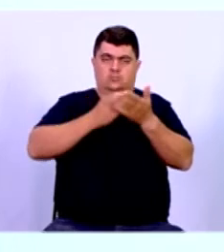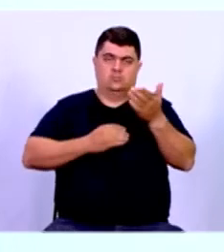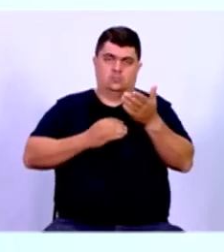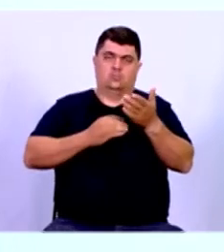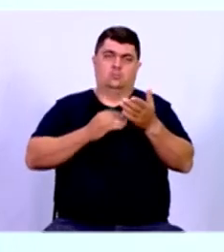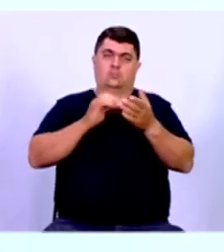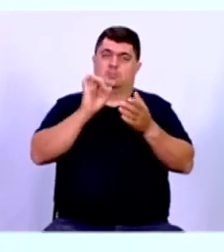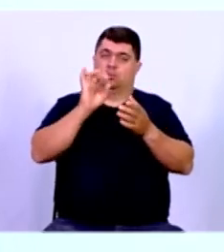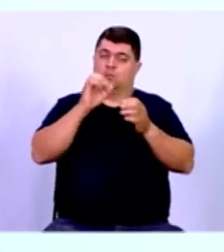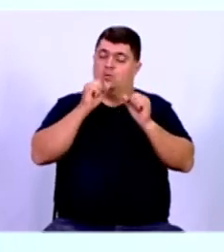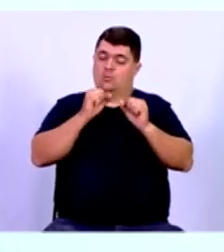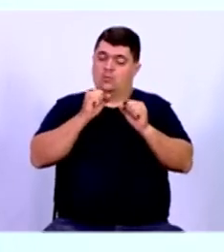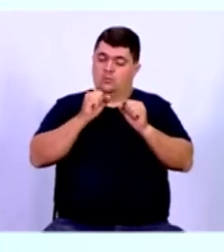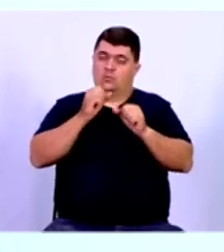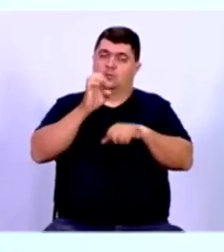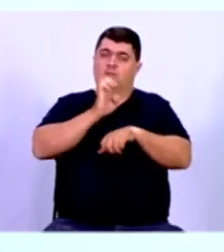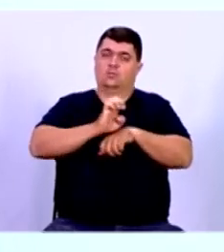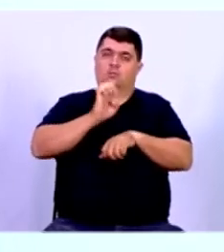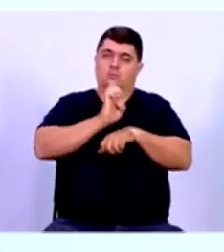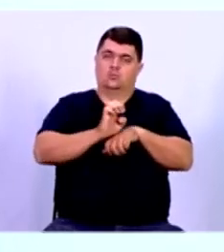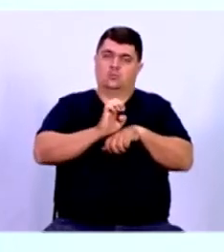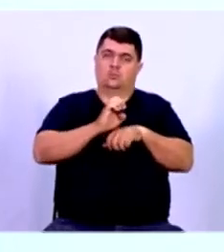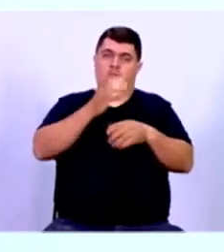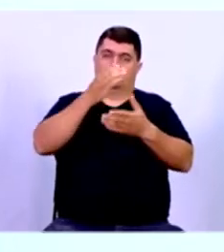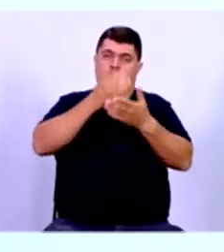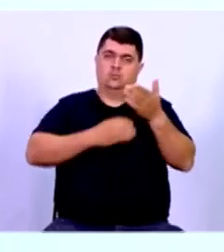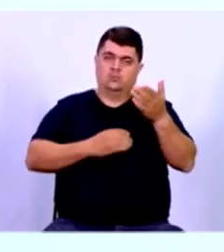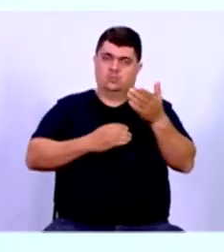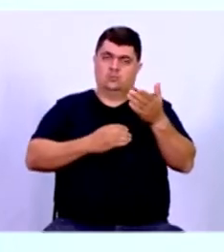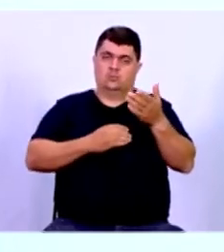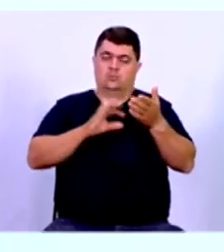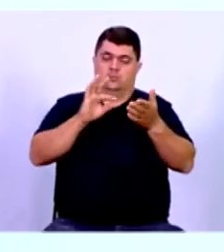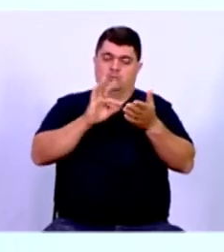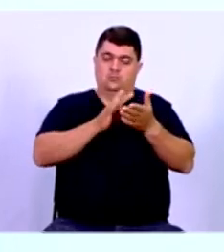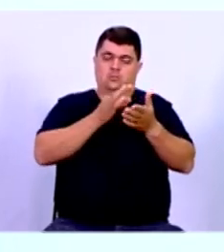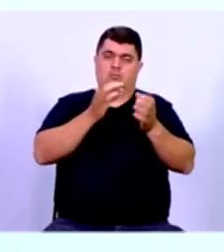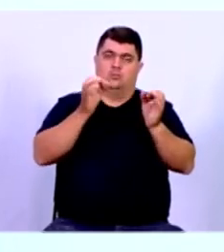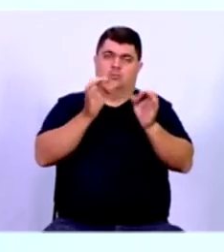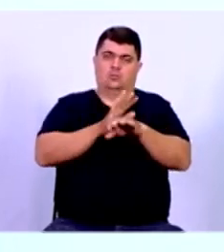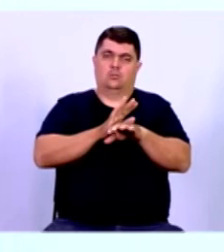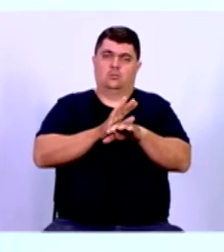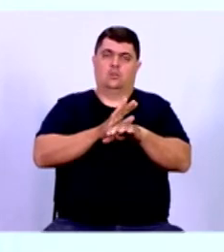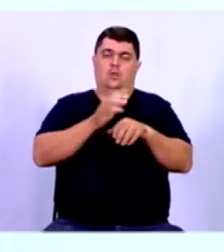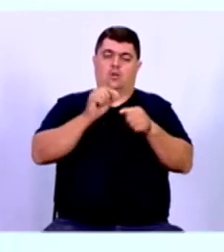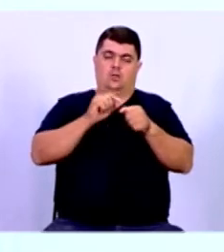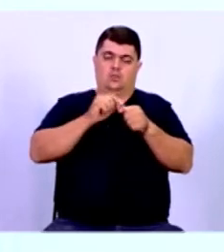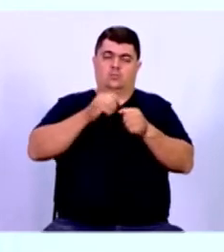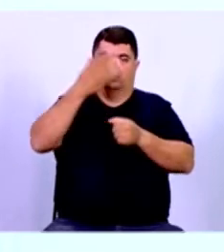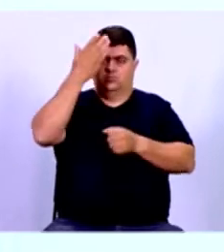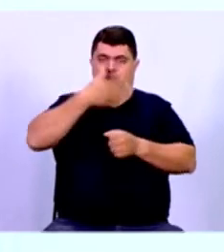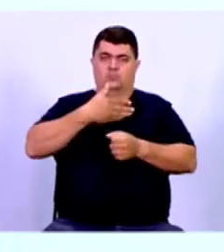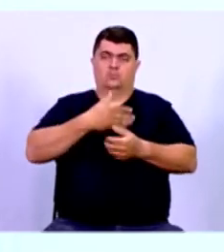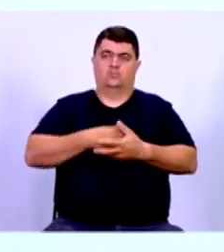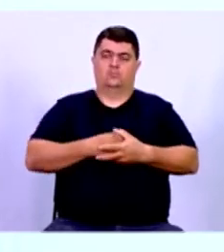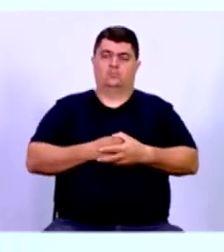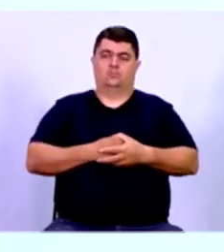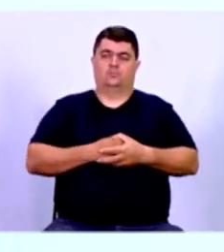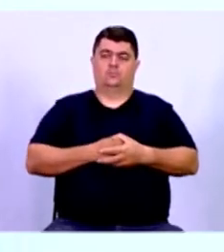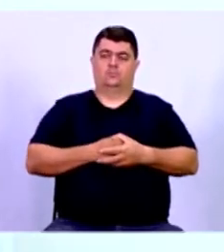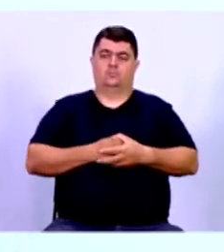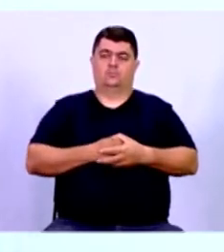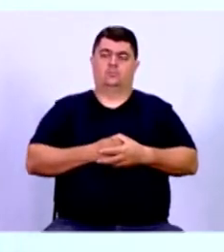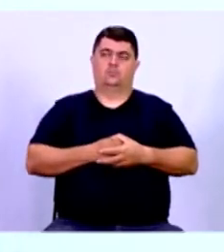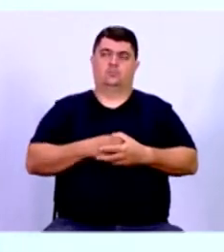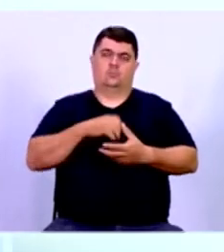só pode realizar o estágio depois que o termo tripartite é assinado. Ele que dá condições para você realizar. E quando você,